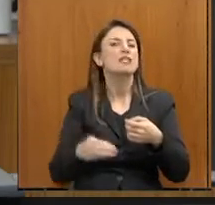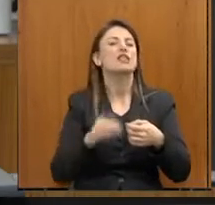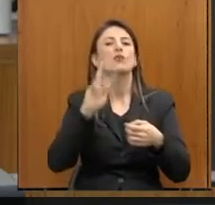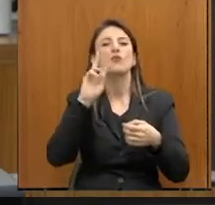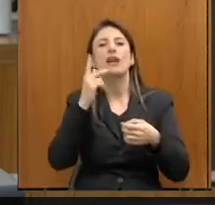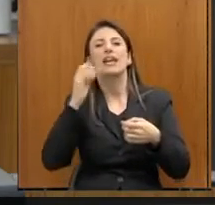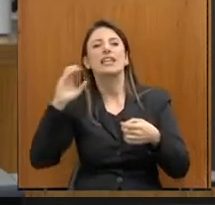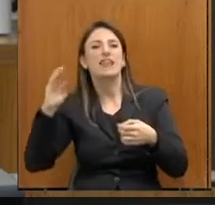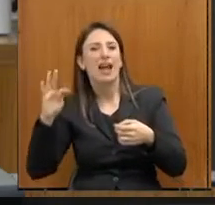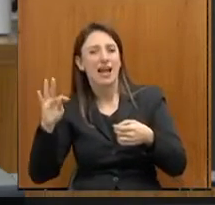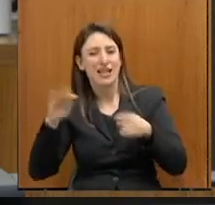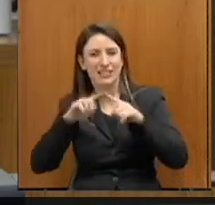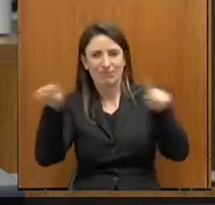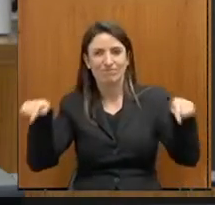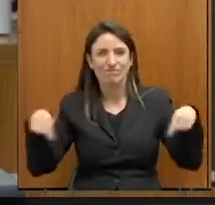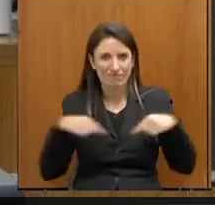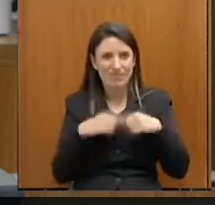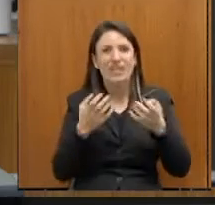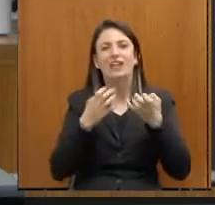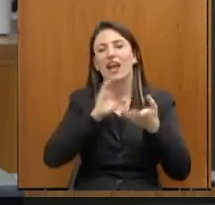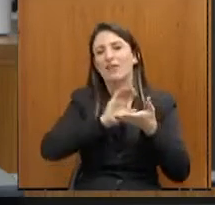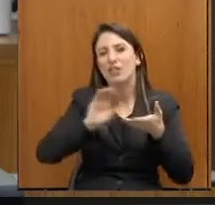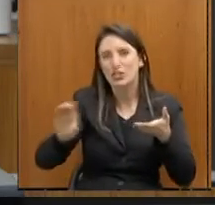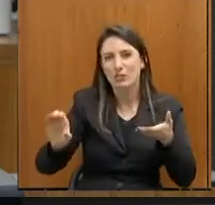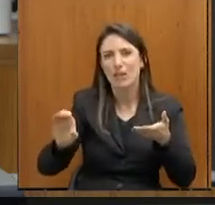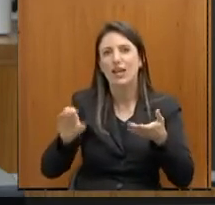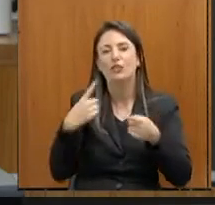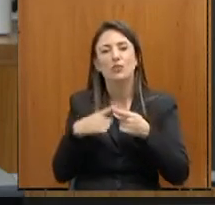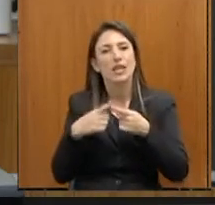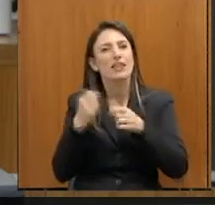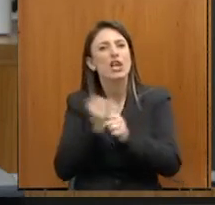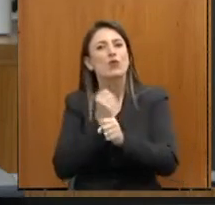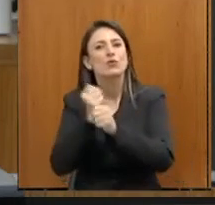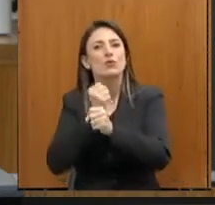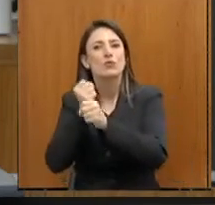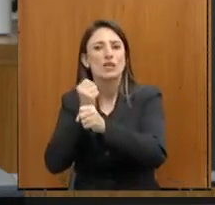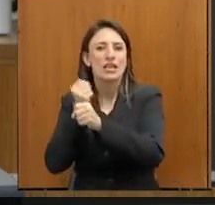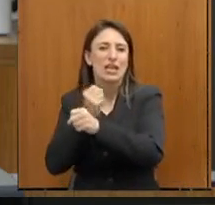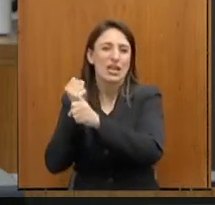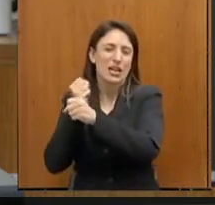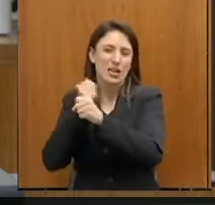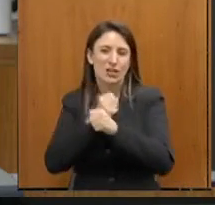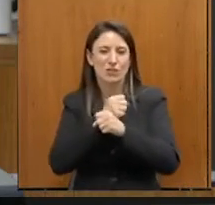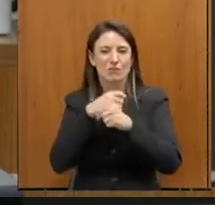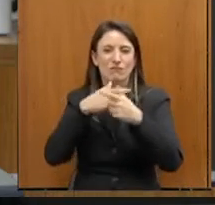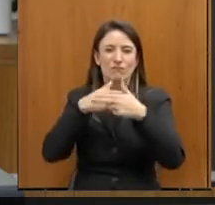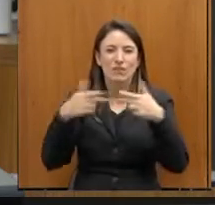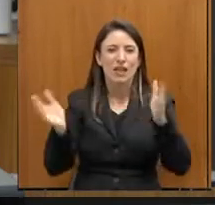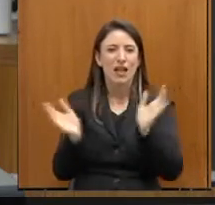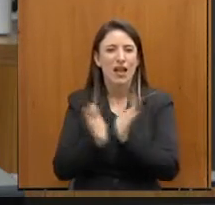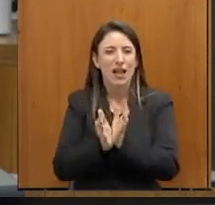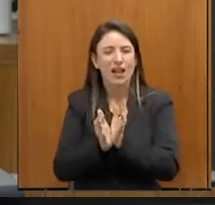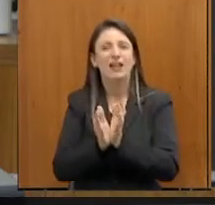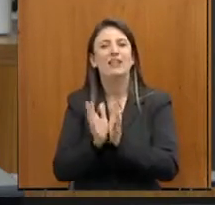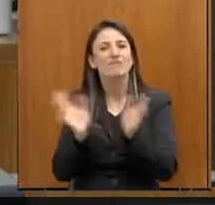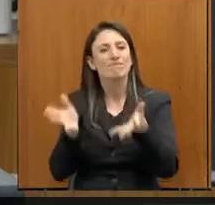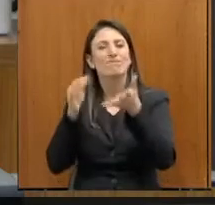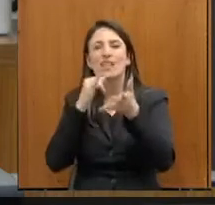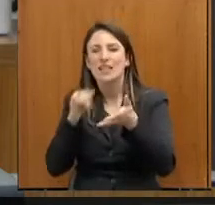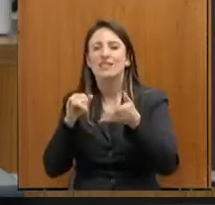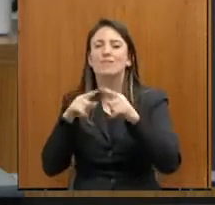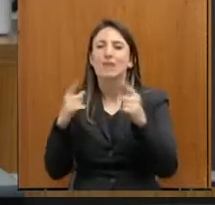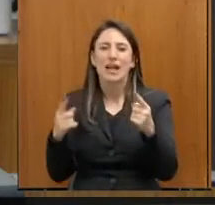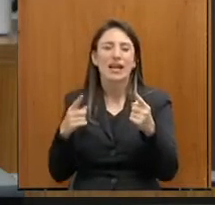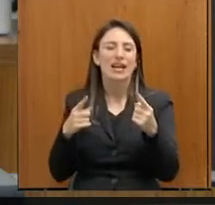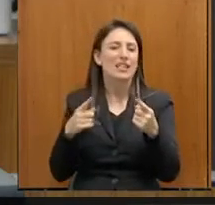subestações que está em construção eles não podem vestir de imediato então a gente fica satisfeito em